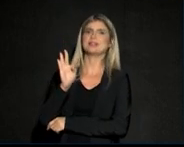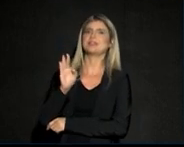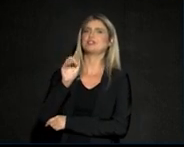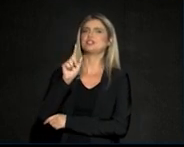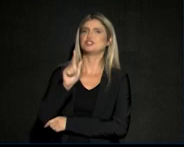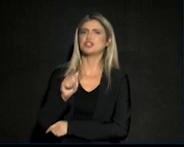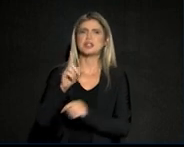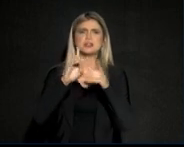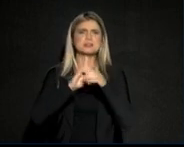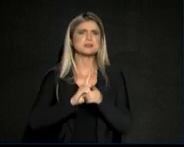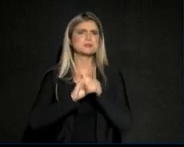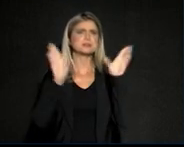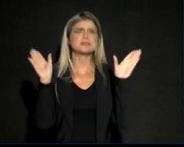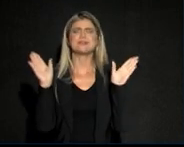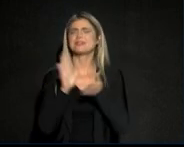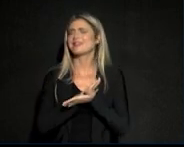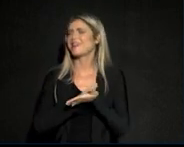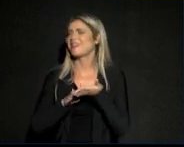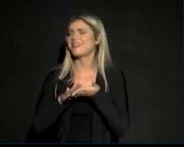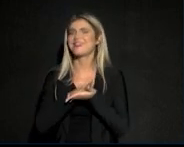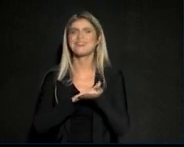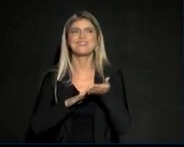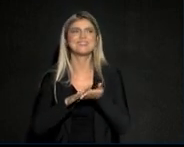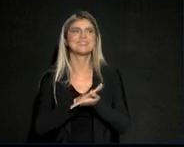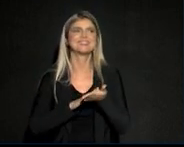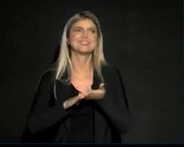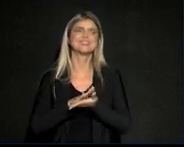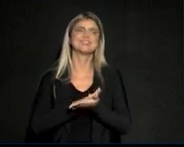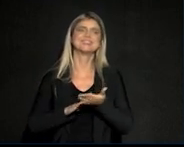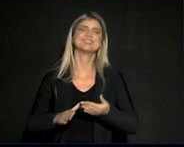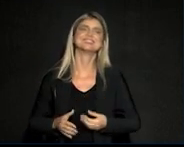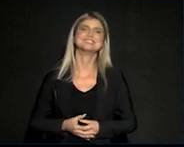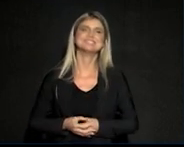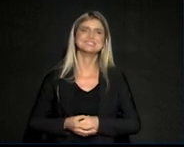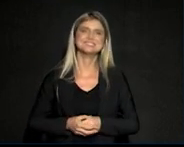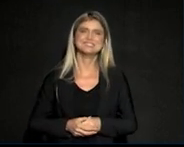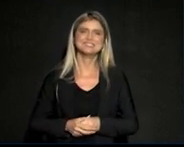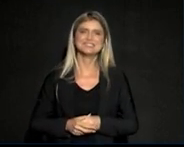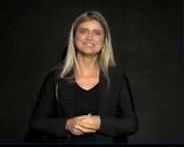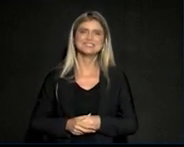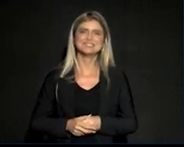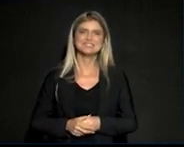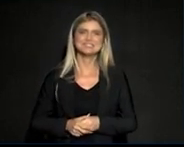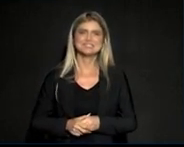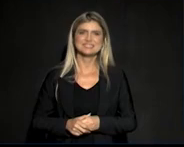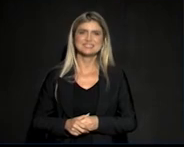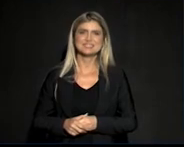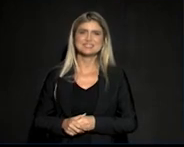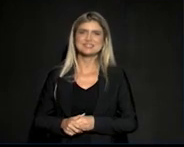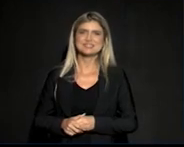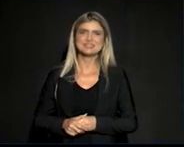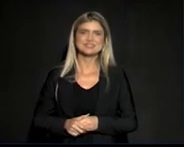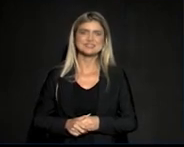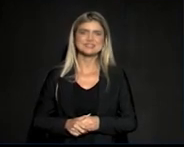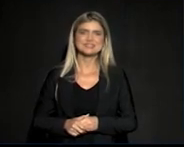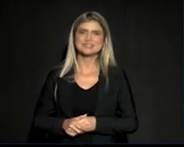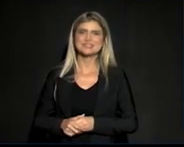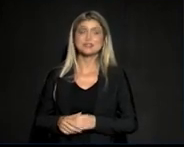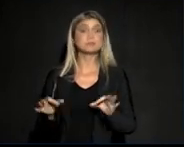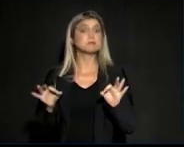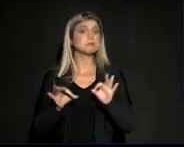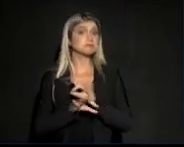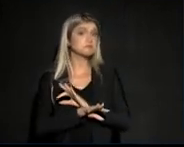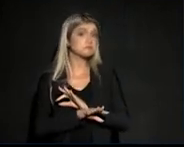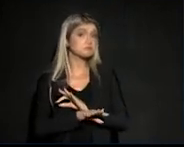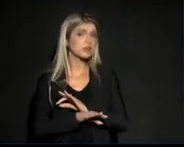democratizar nada a gente vai deixar turma rica primeira vocês se capturarem é eu acho assim